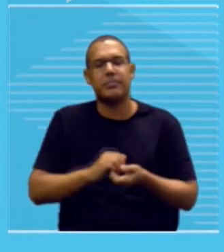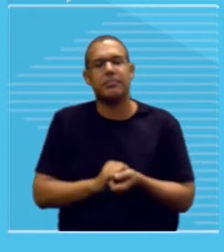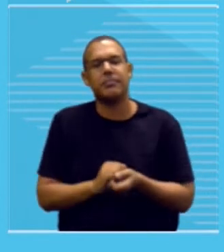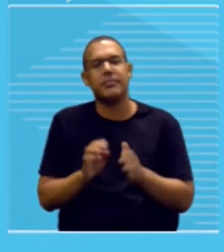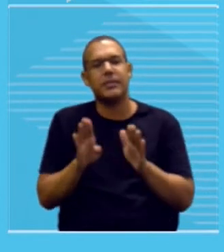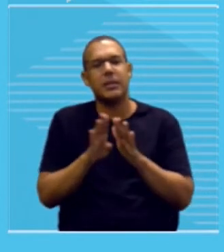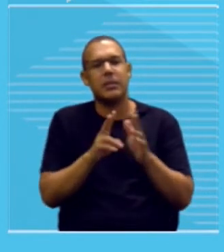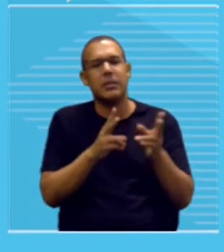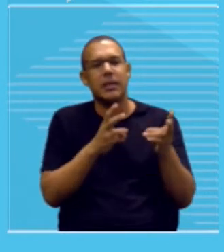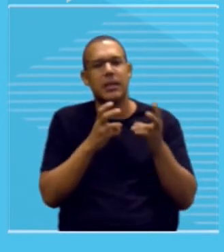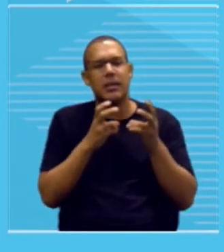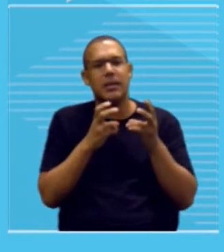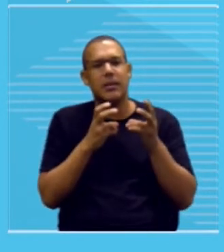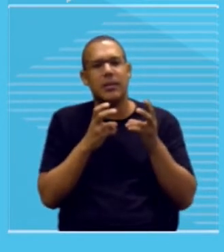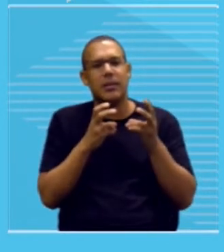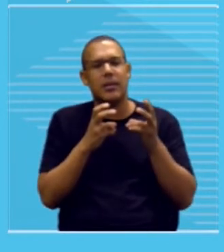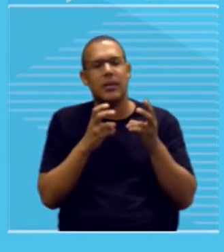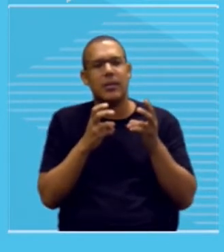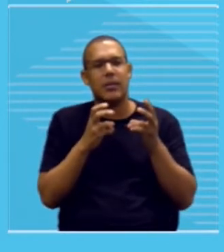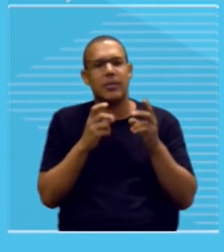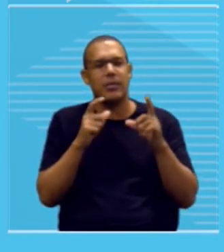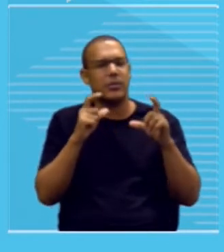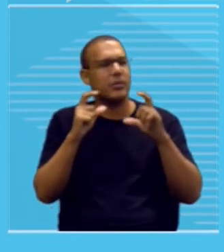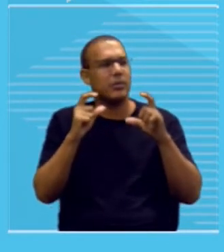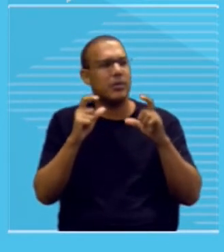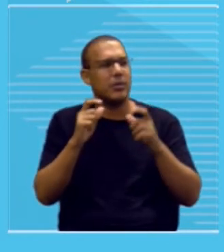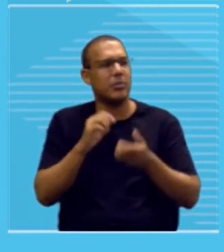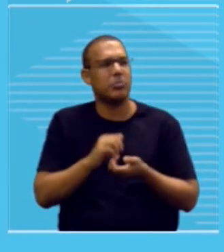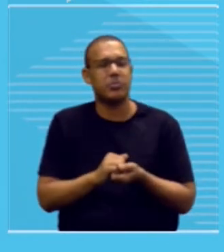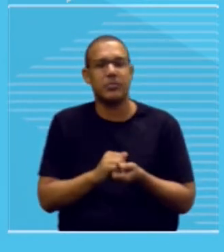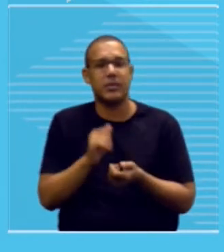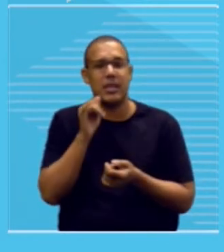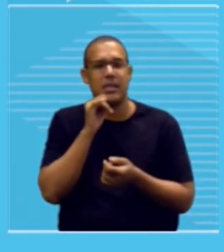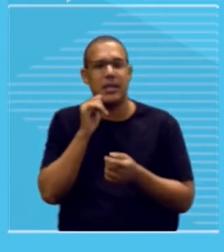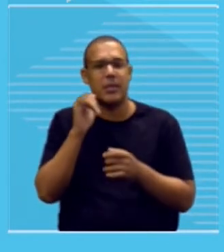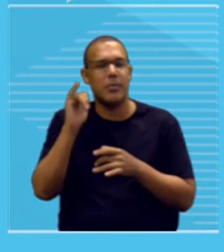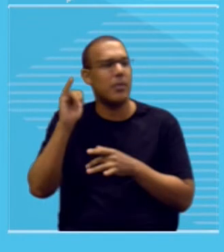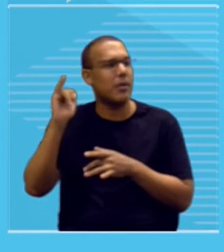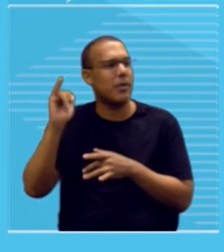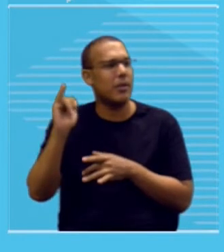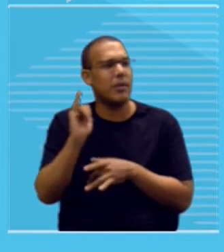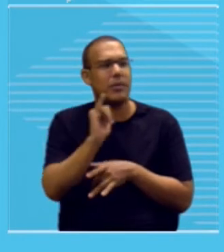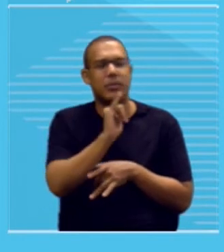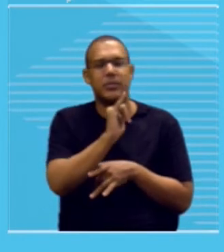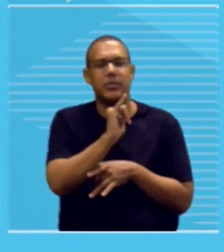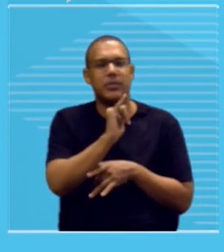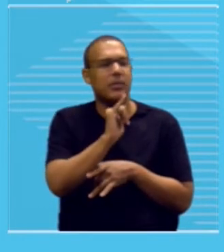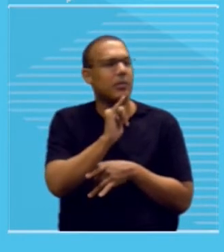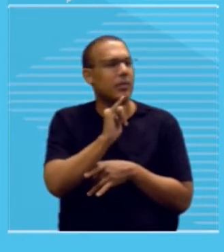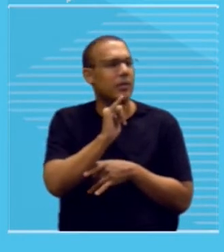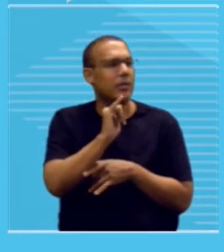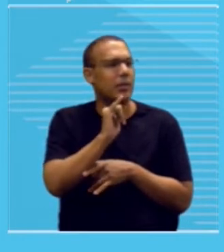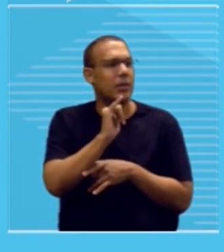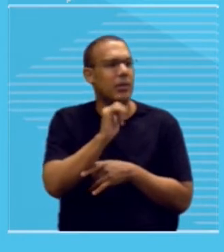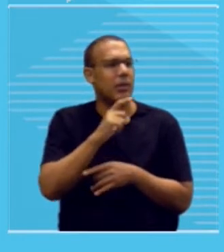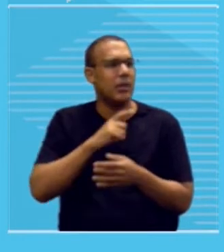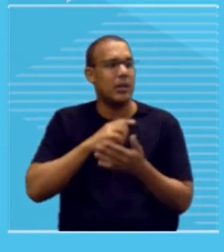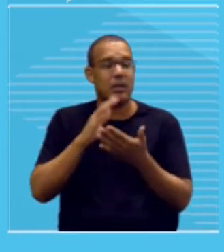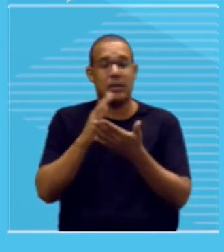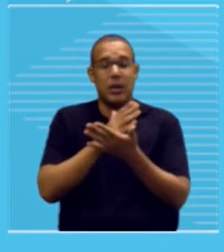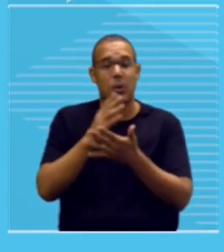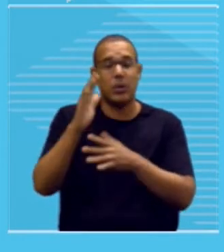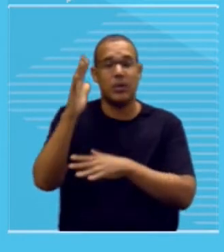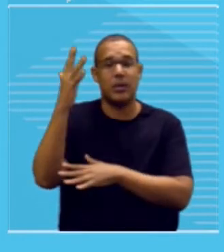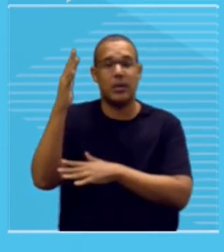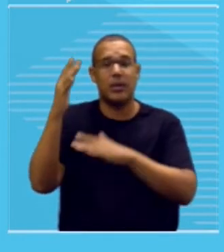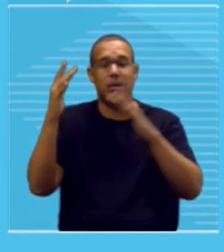percebe também que foi feito uma colagem olha só tem alguns elementos aqui ó tem um aviãozinho vem aqui mais algumas Palmeiras